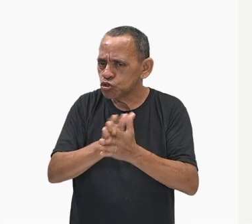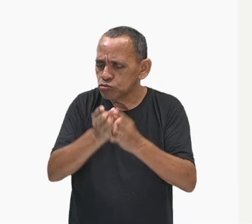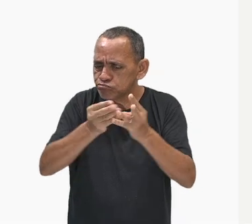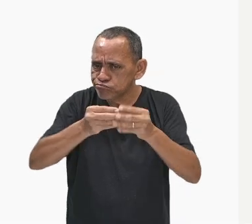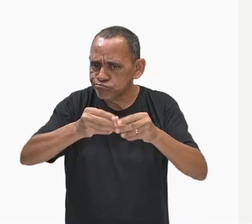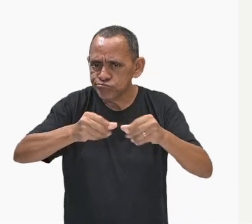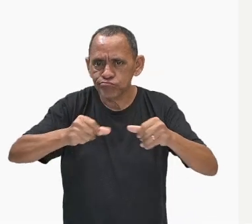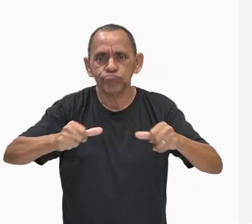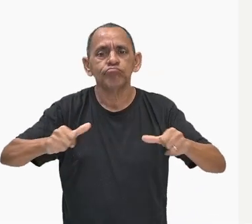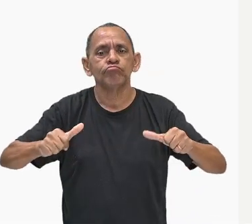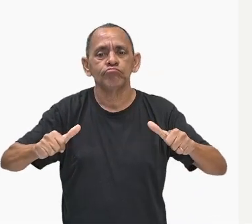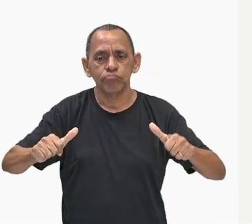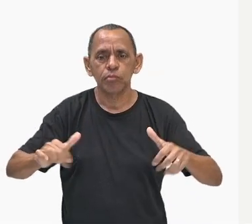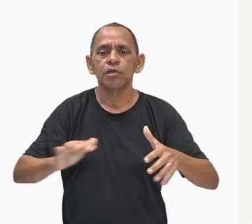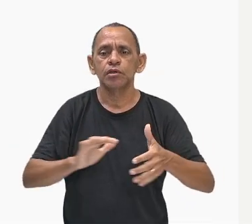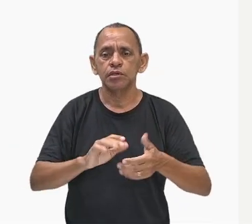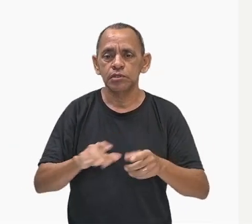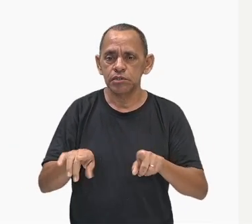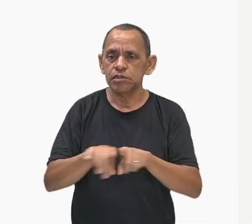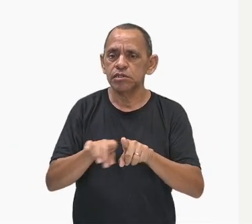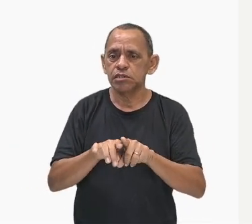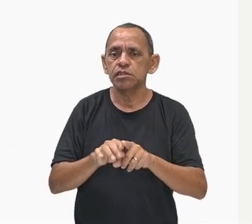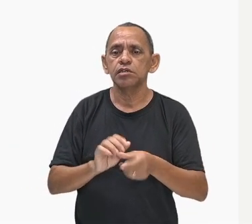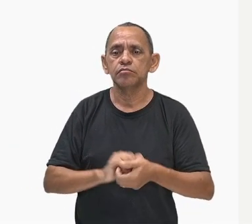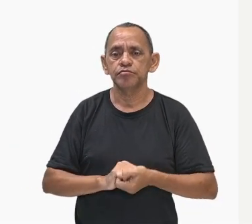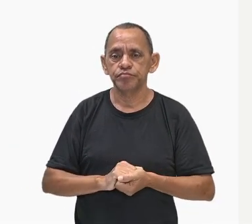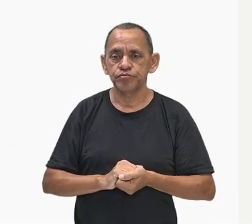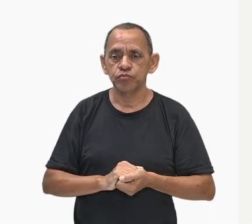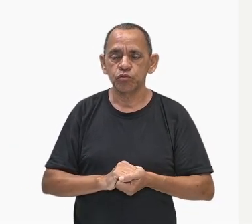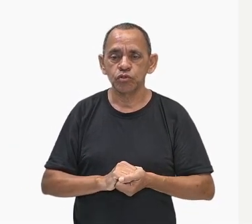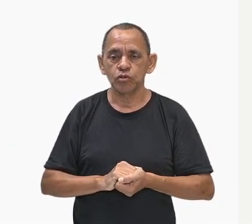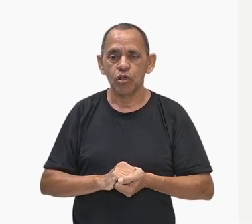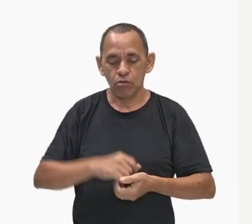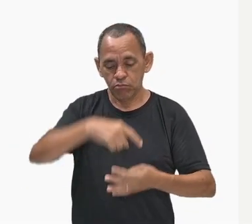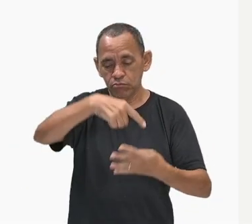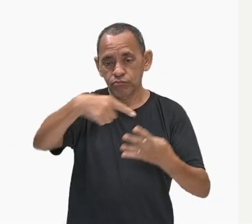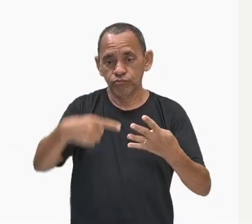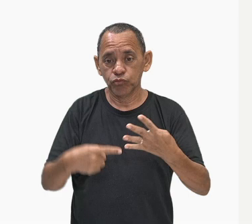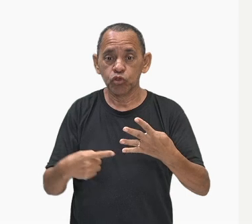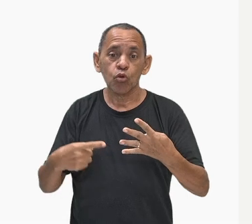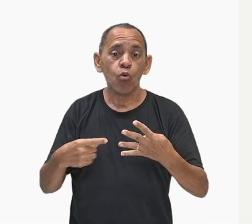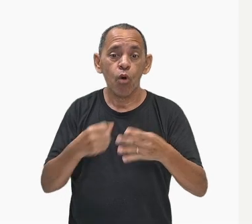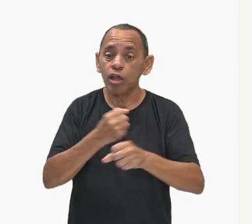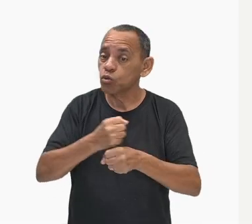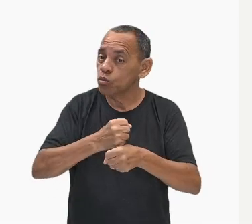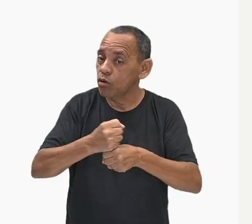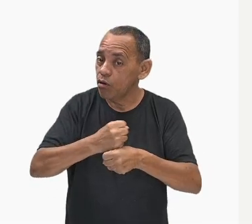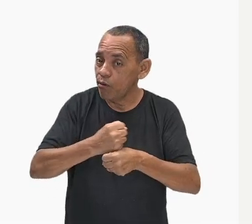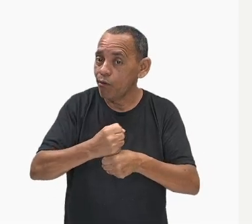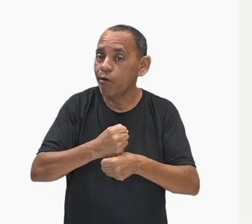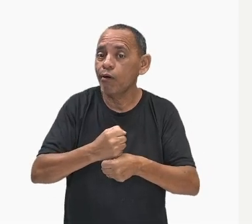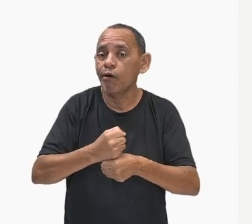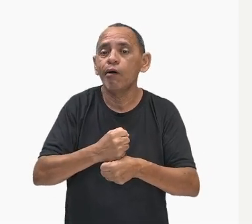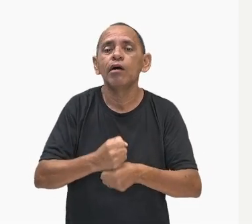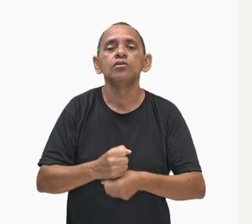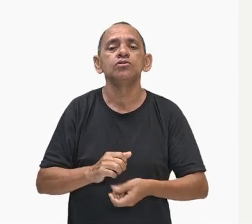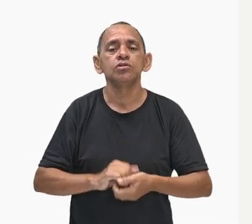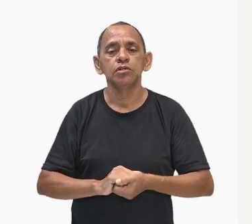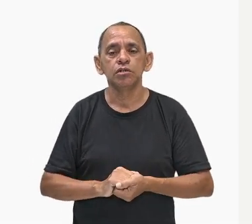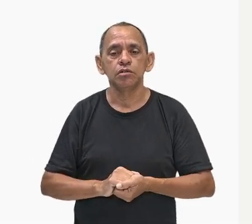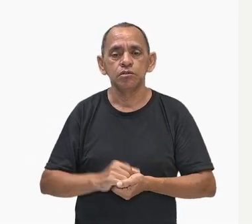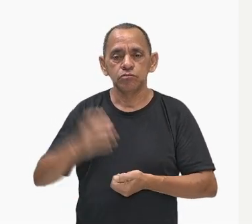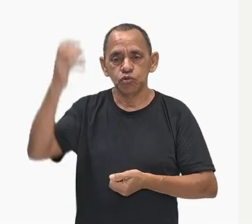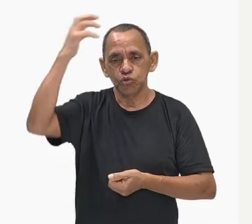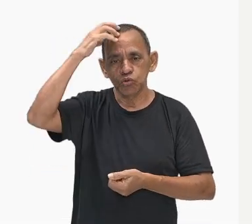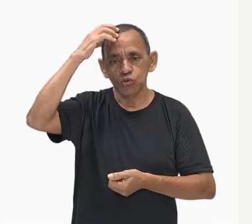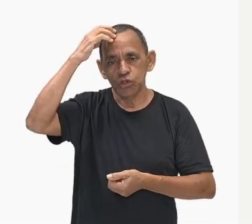4 anos de reinado. Vamos adiante, a gente está vendo aqui que existe uma disputa entre o rei e o